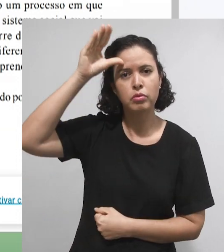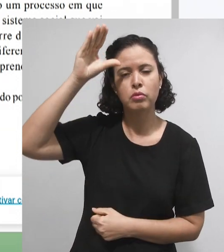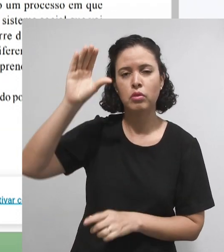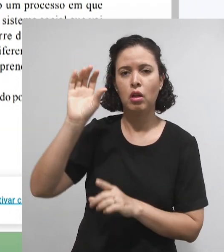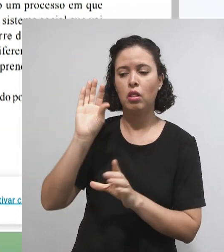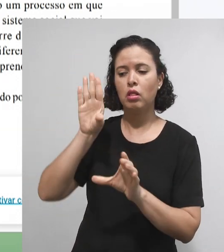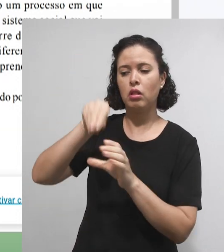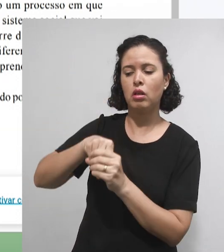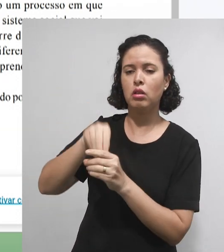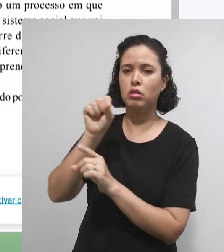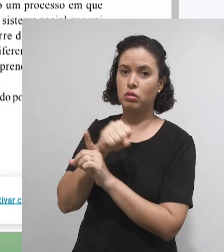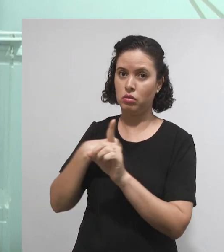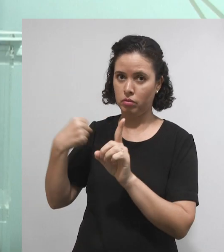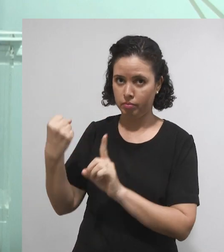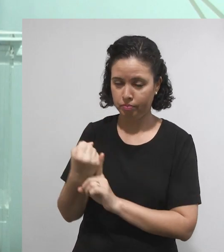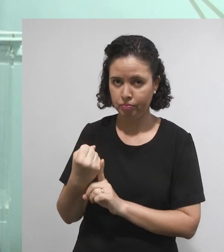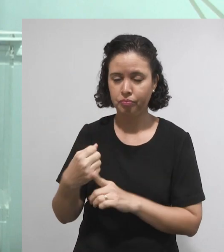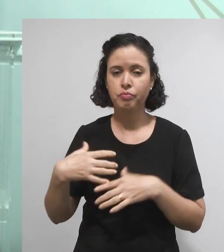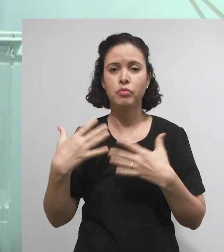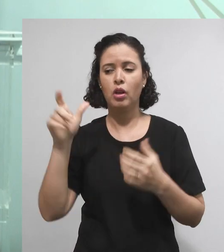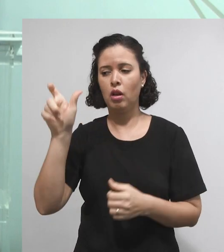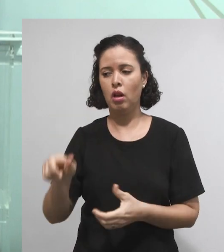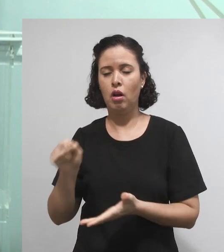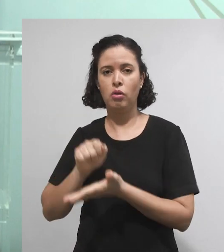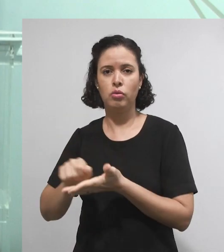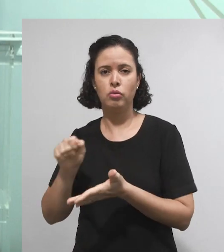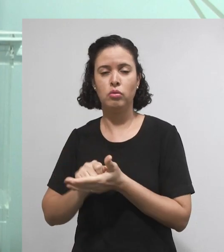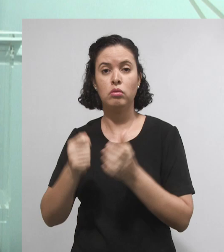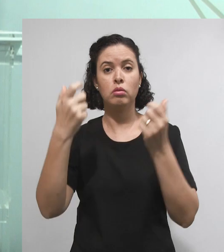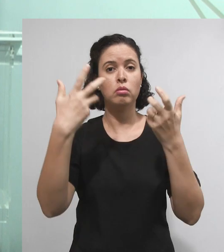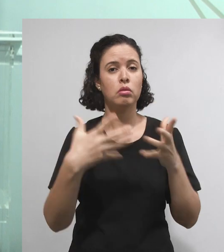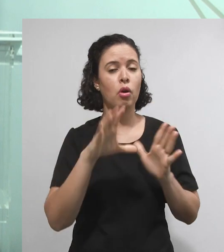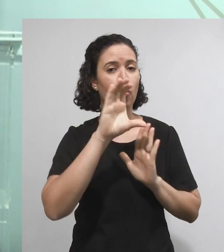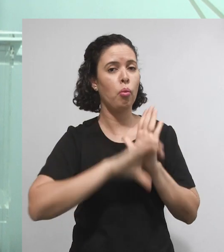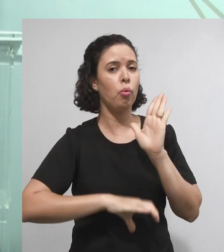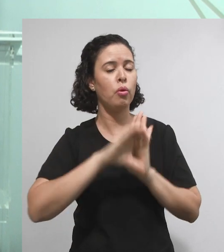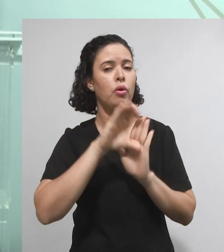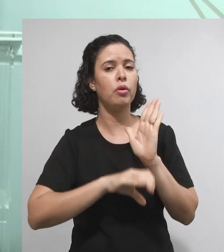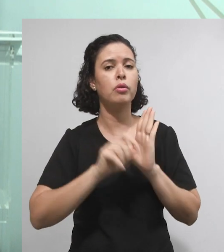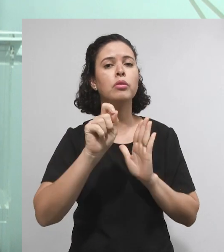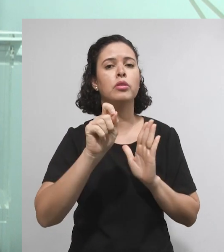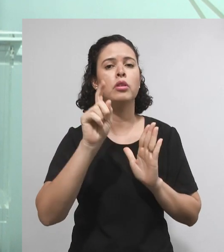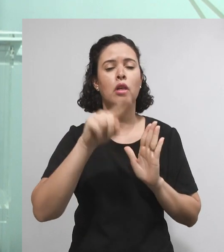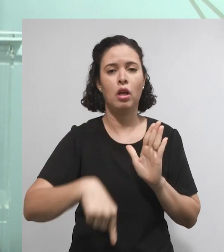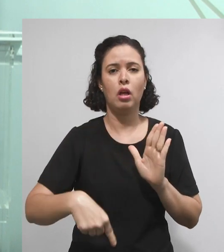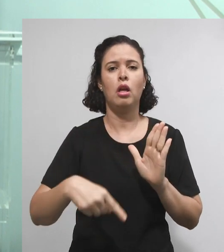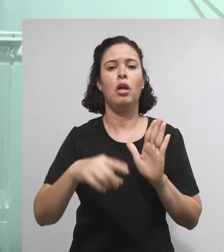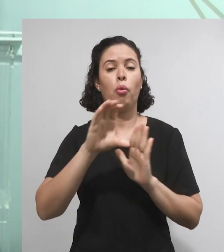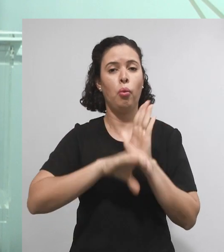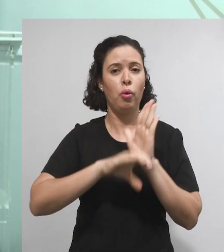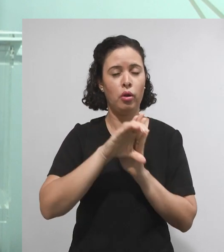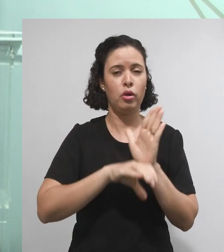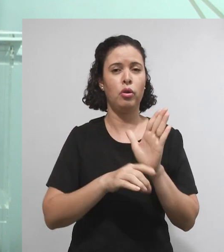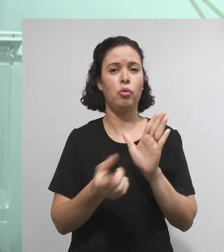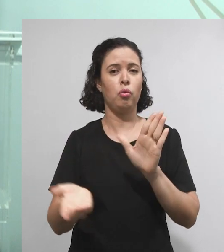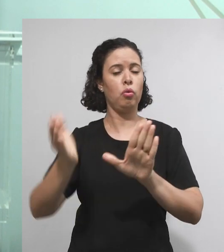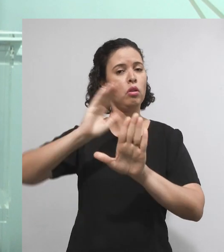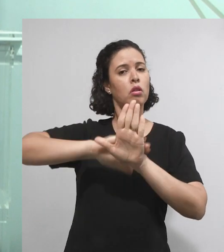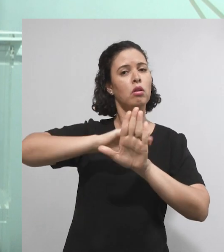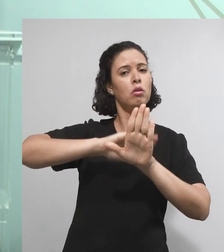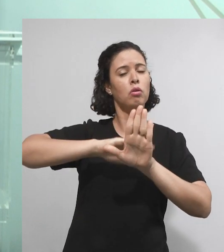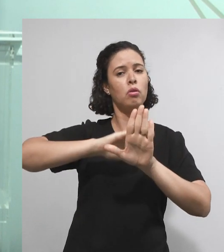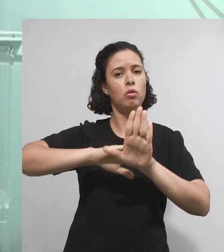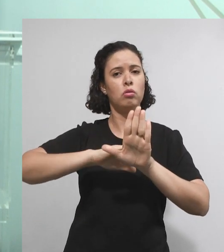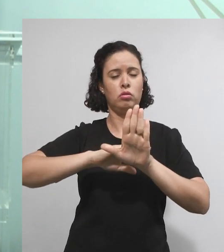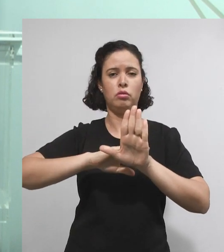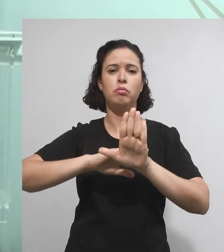conhecimento. Então, nessa perspectiva, Michael Apple trata o currículo em currículo e ideologia como